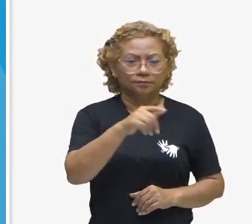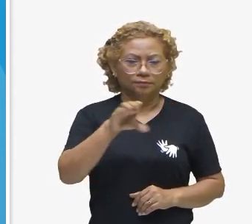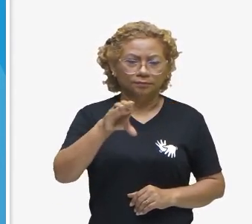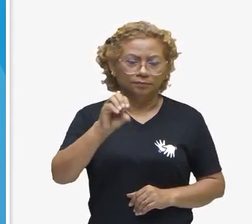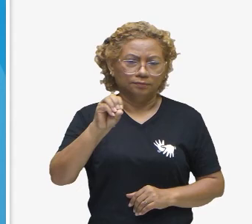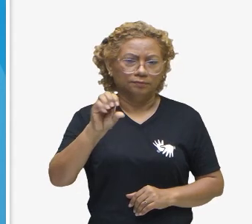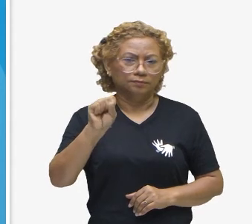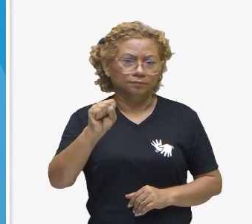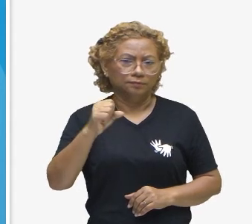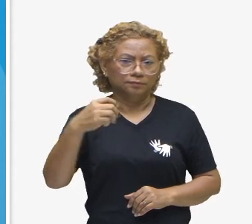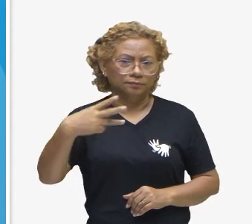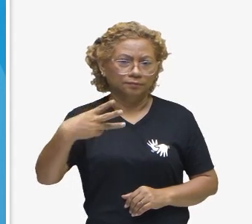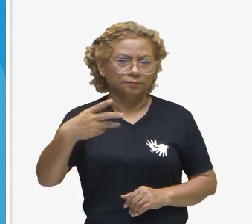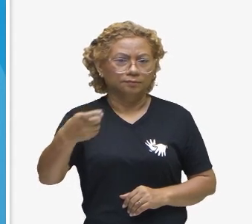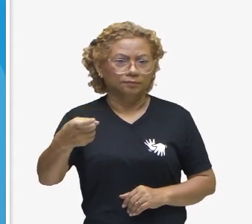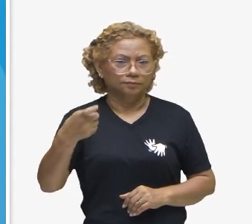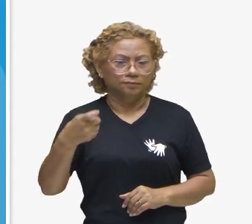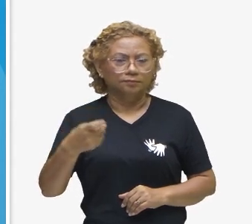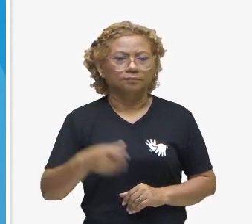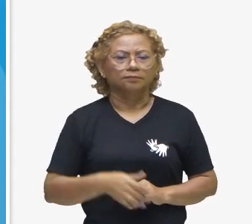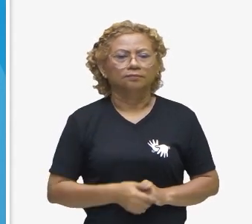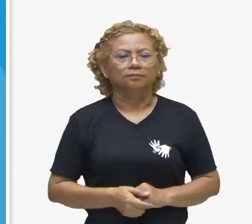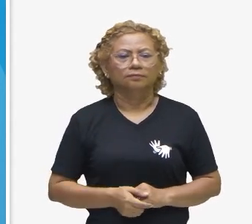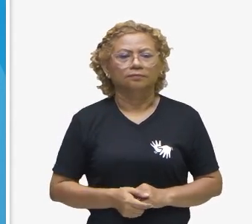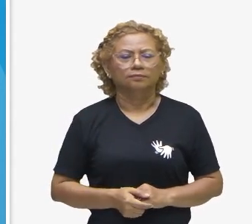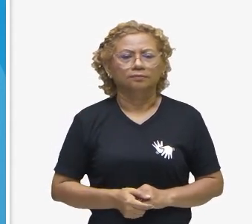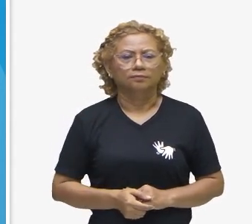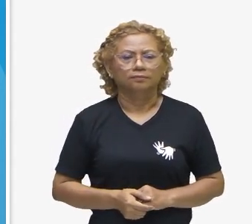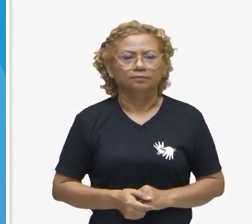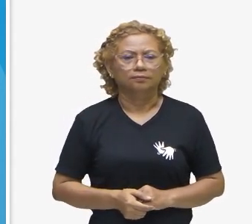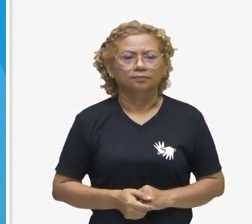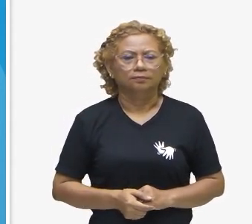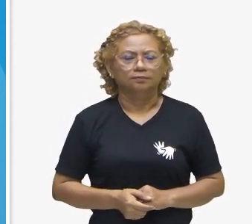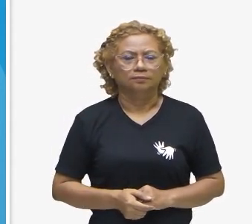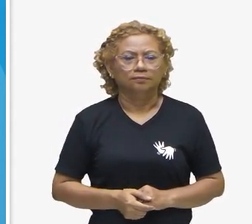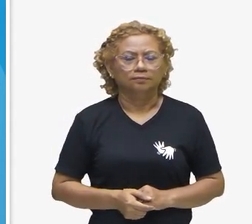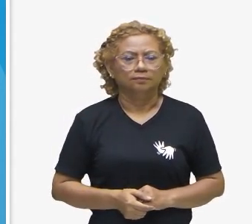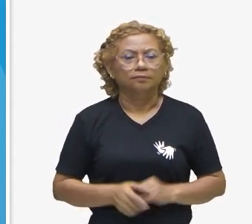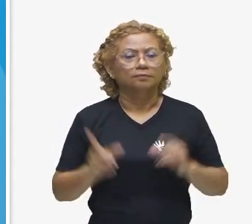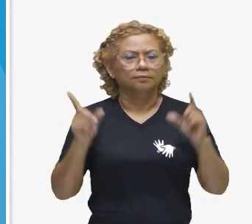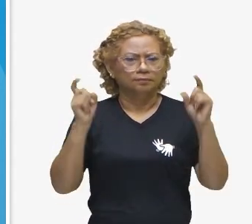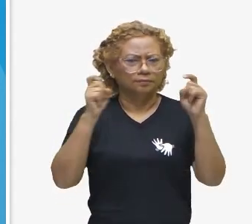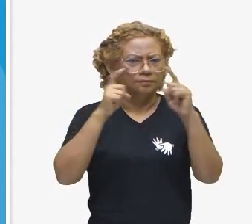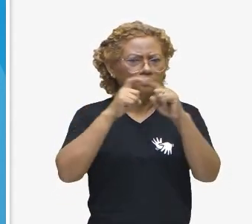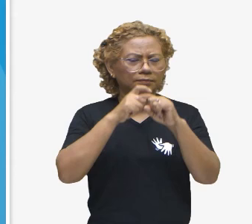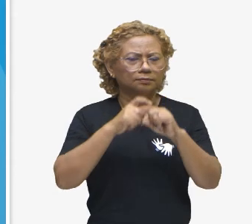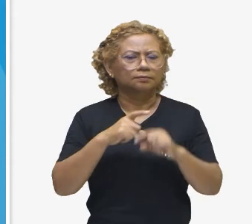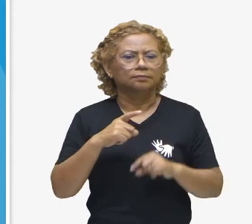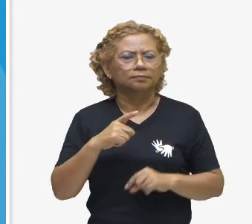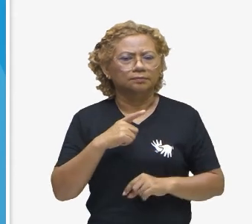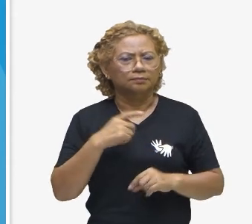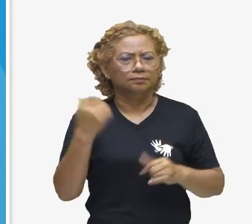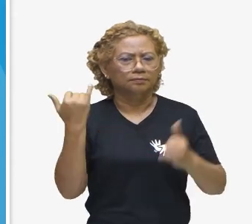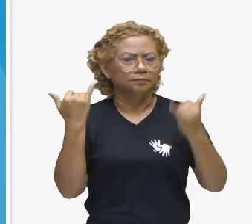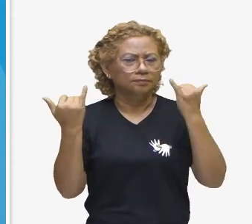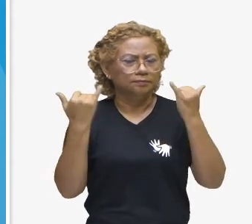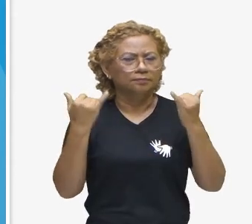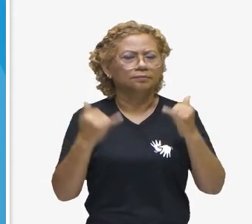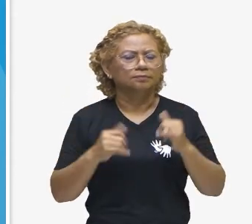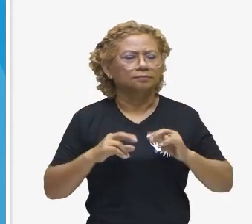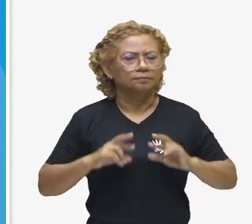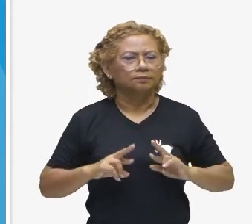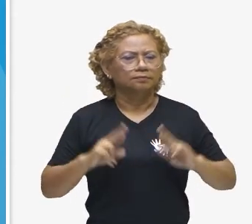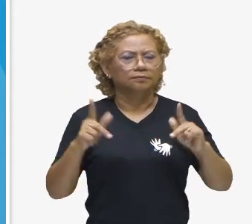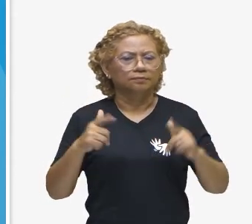Então, é uma função cosseno também, mas ela é mais trabalhada. Temos mais informação, não é apenas o cosseno de